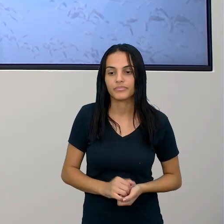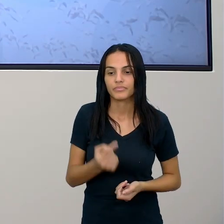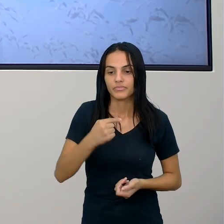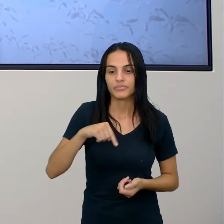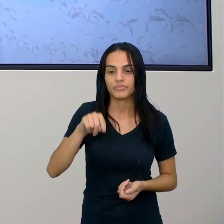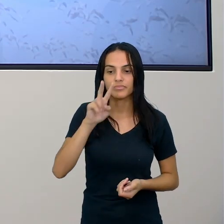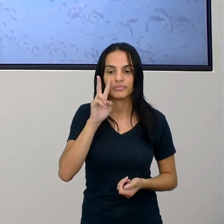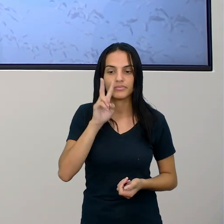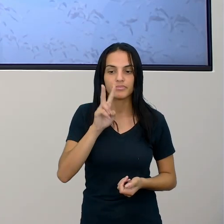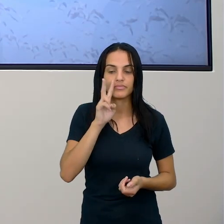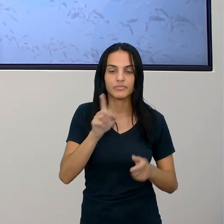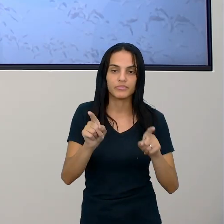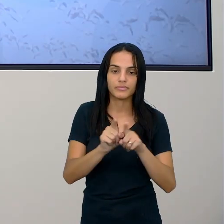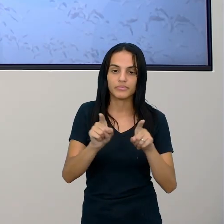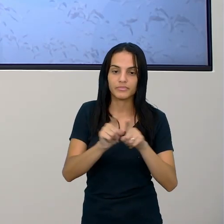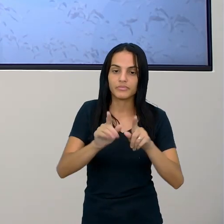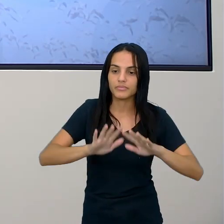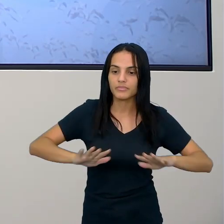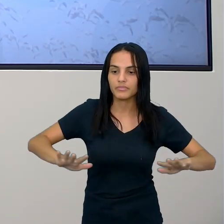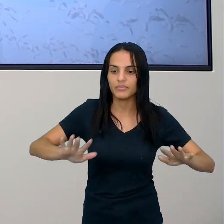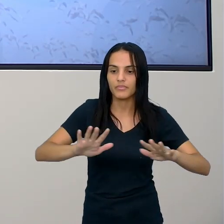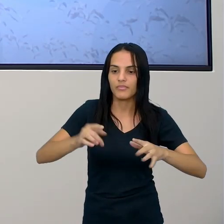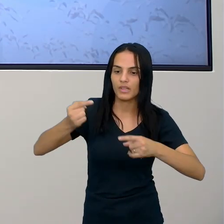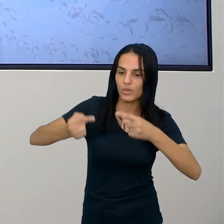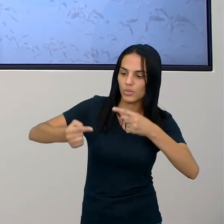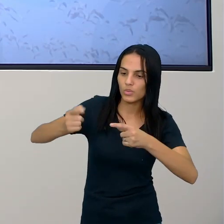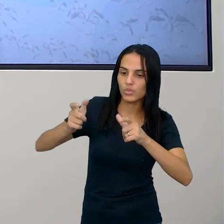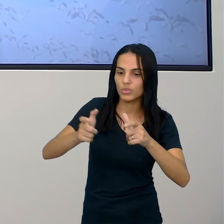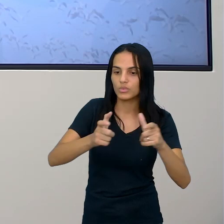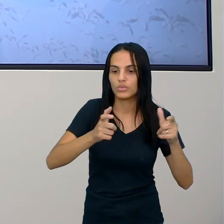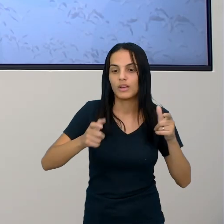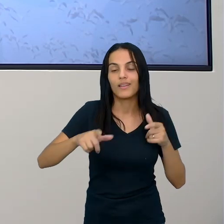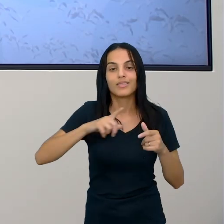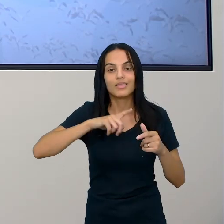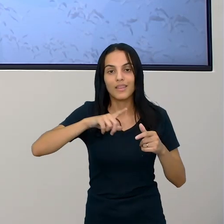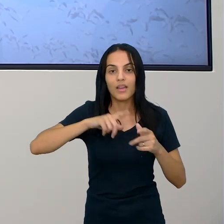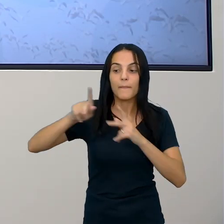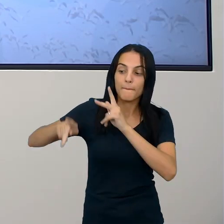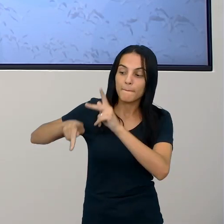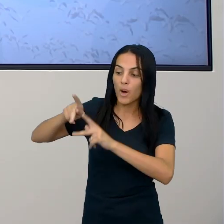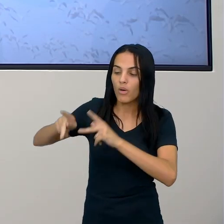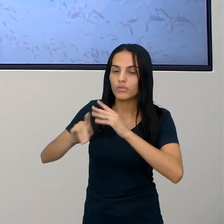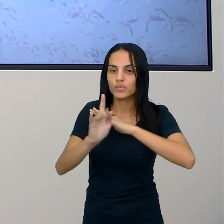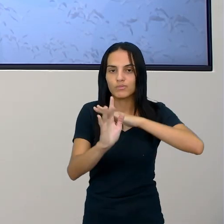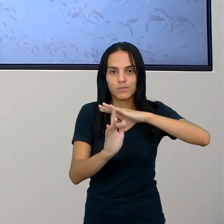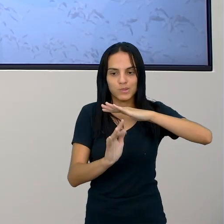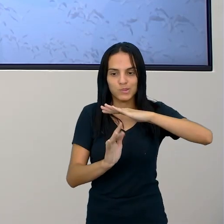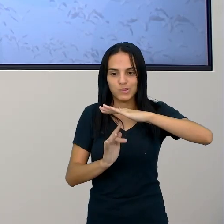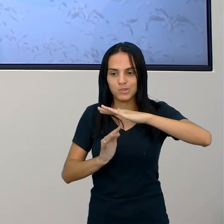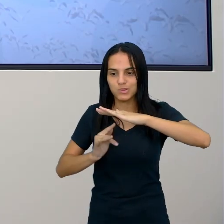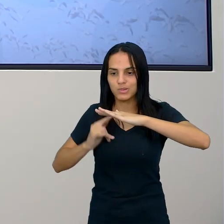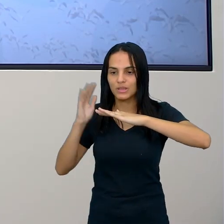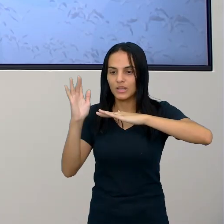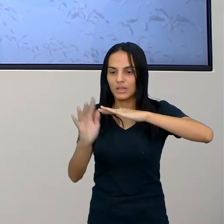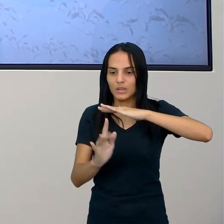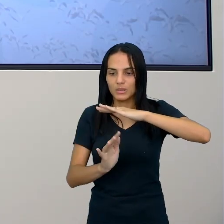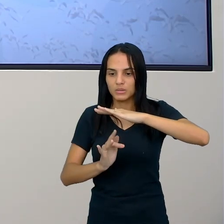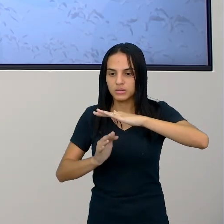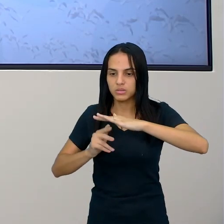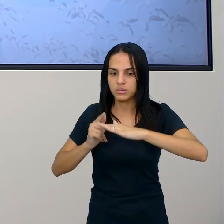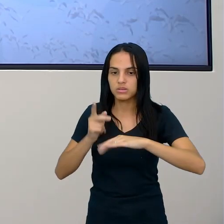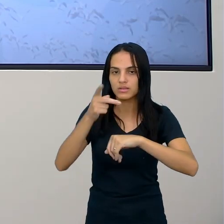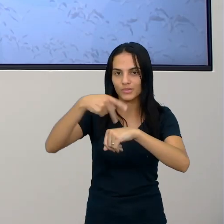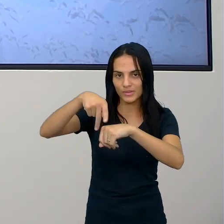também que em todos esses lugares existem povos migrando, existem povos saindo das suas